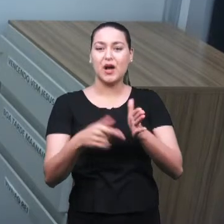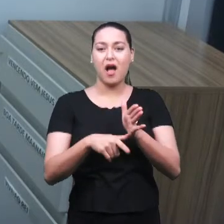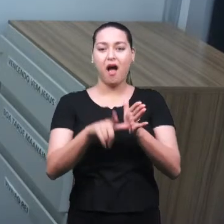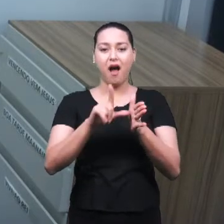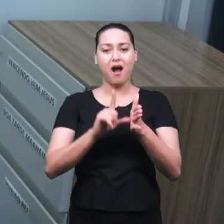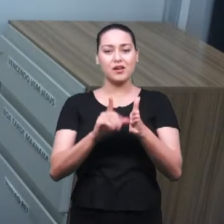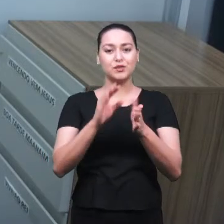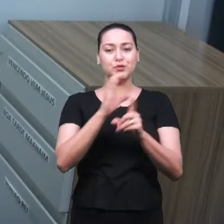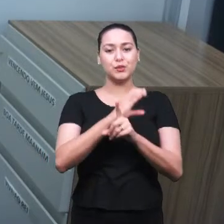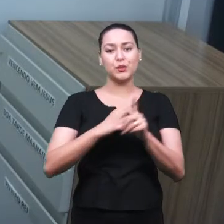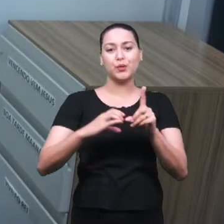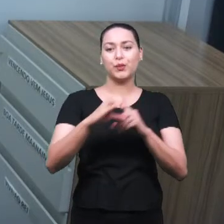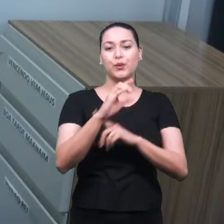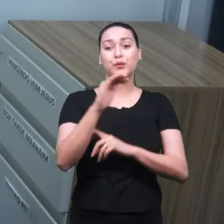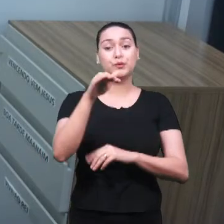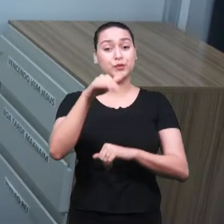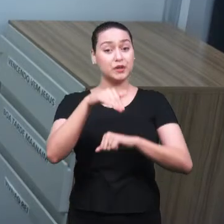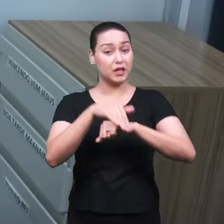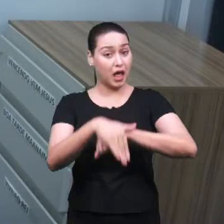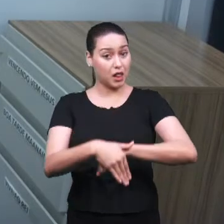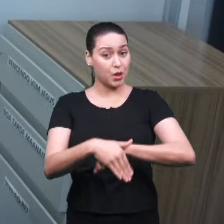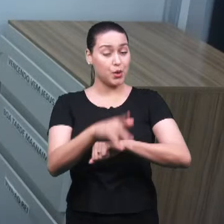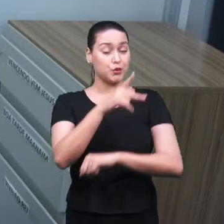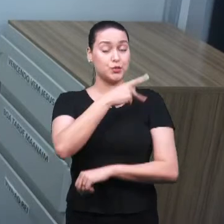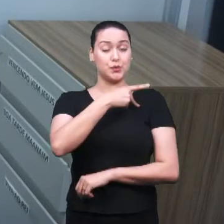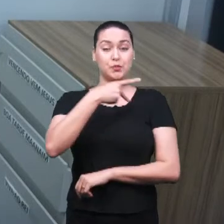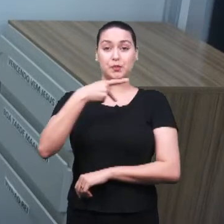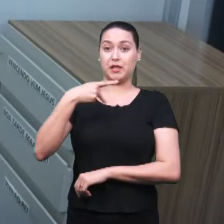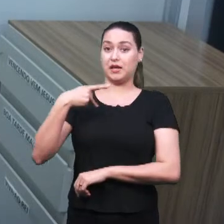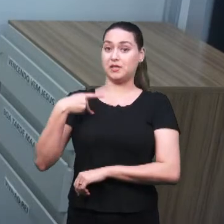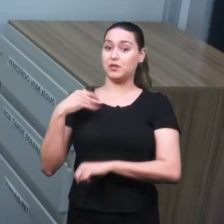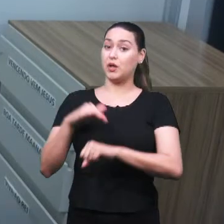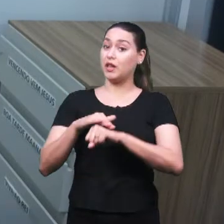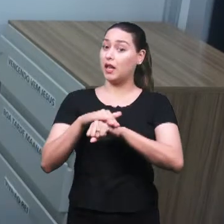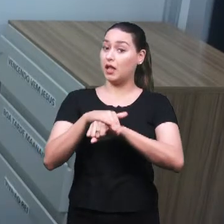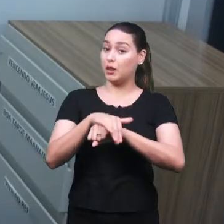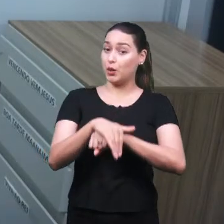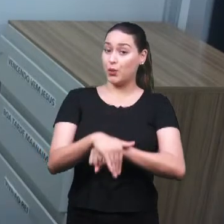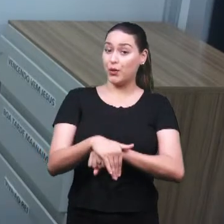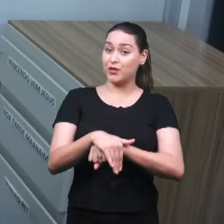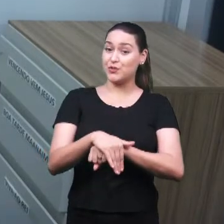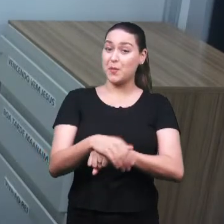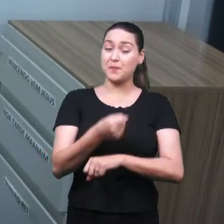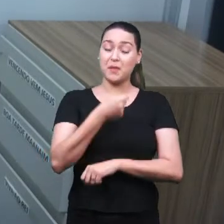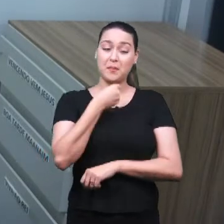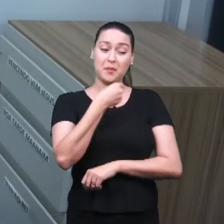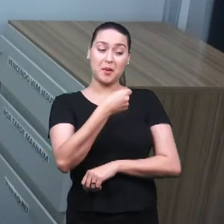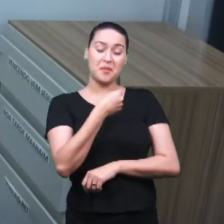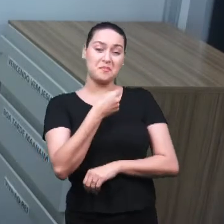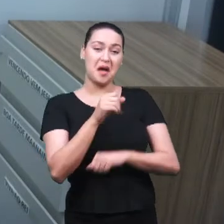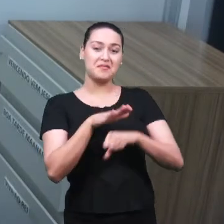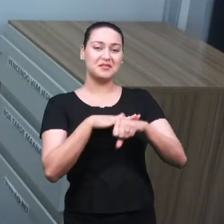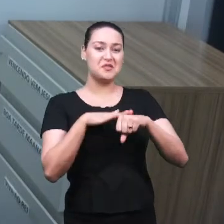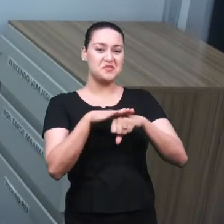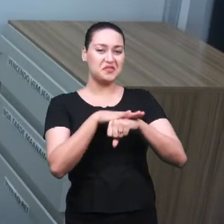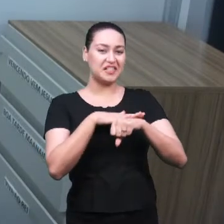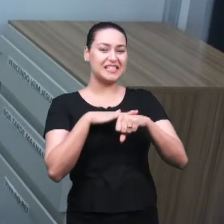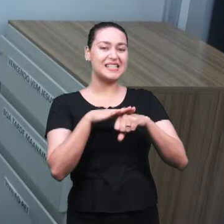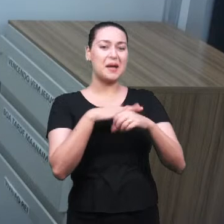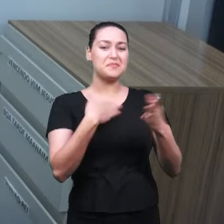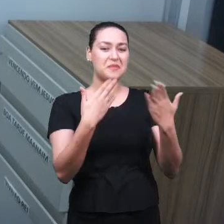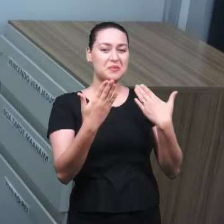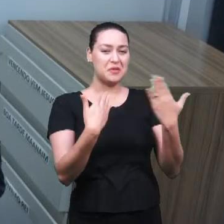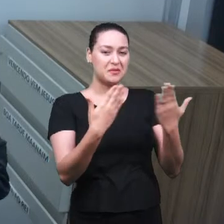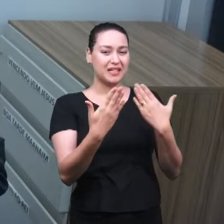onde o pastor que irá conduzir o culto da noite, ele passa aqui e bate um papo conosco. Nós vamos começar,